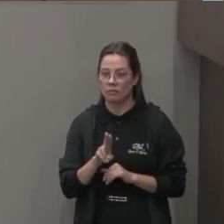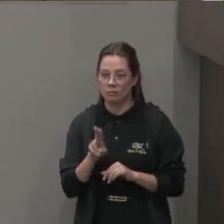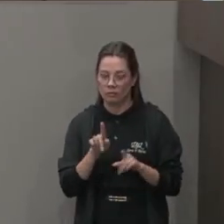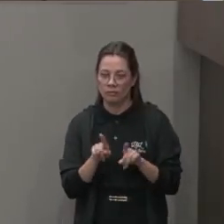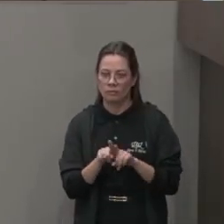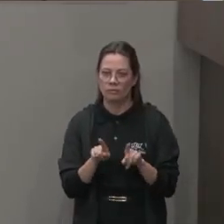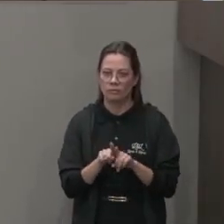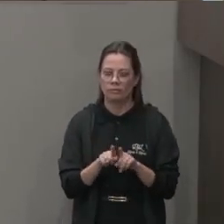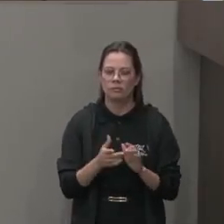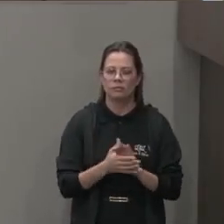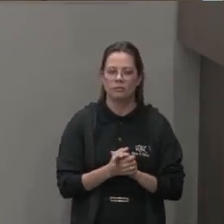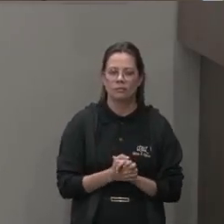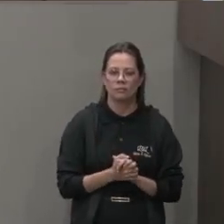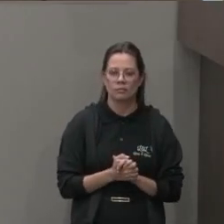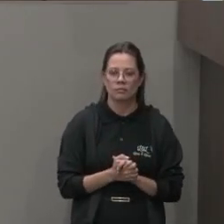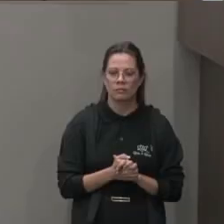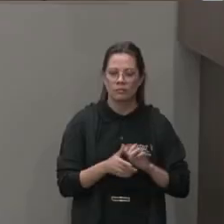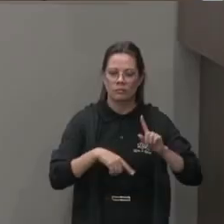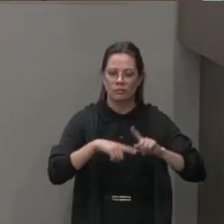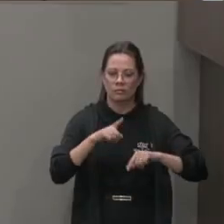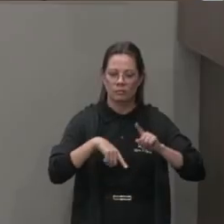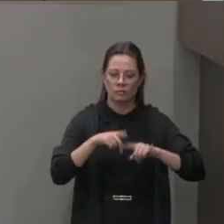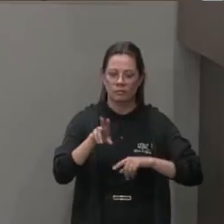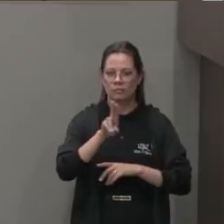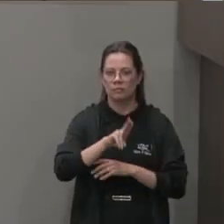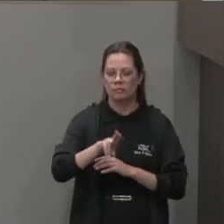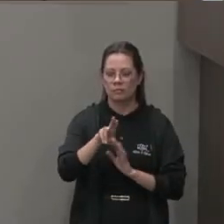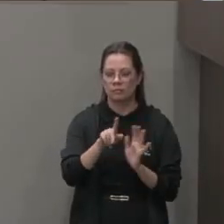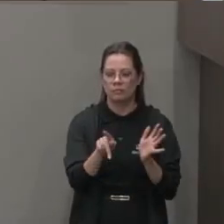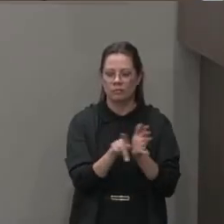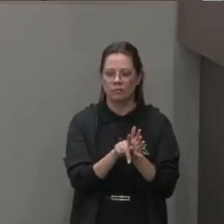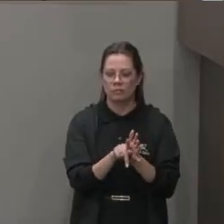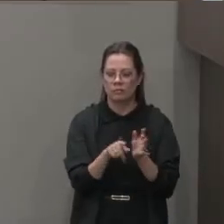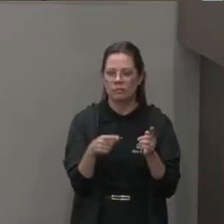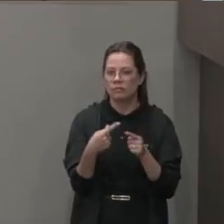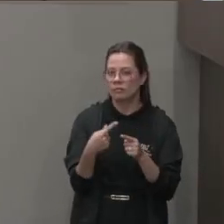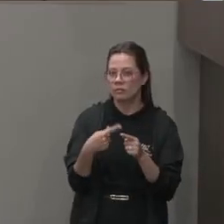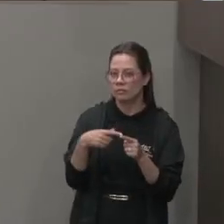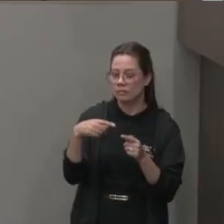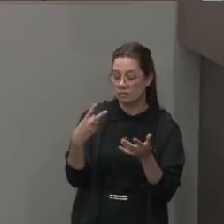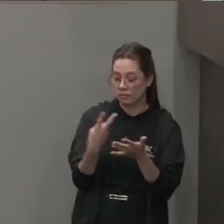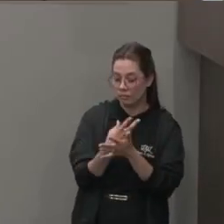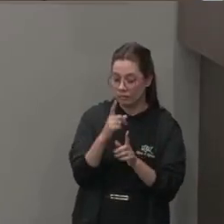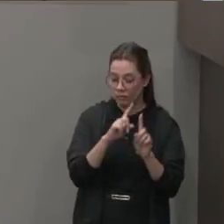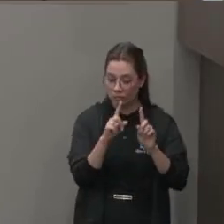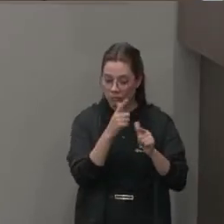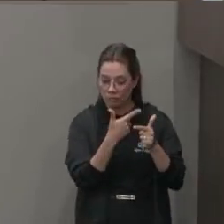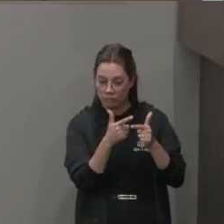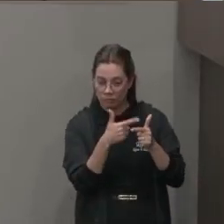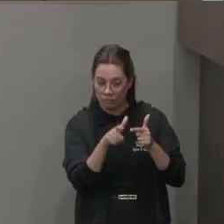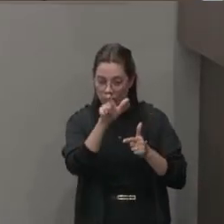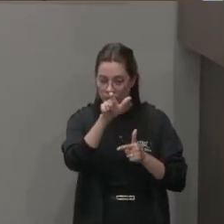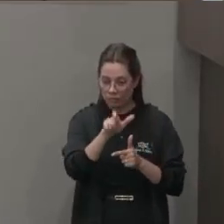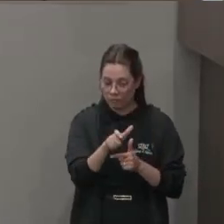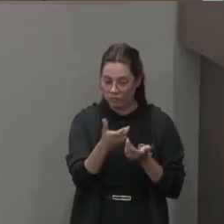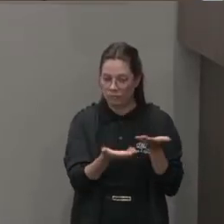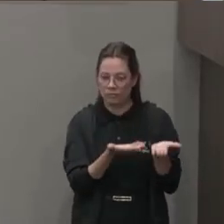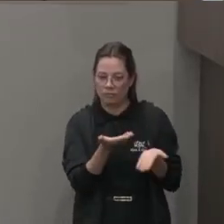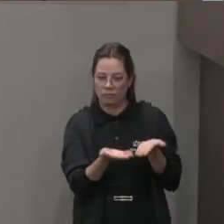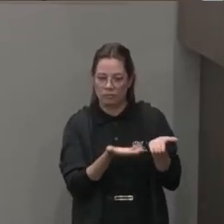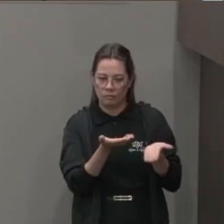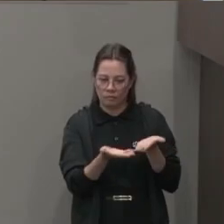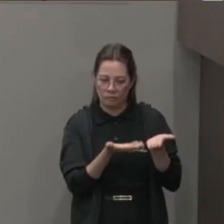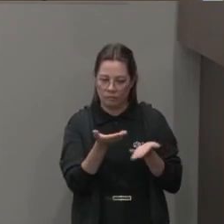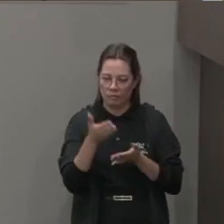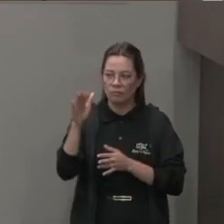desse equipamento, né, e desse dispositivo. Porque, obviamente, que se tiver acontecendo algum problema com alguém que está sendo atendido, o servidor